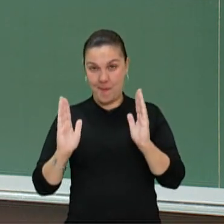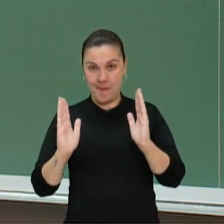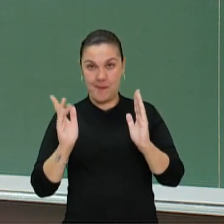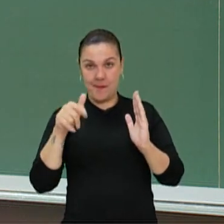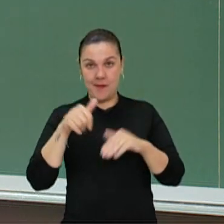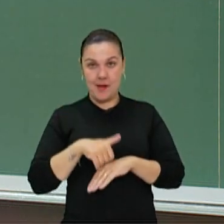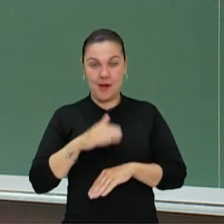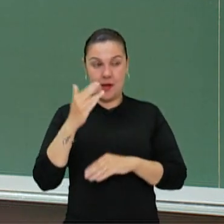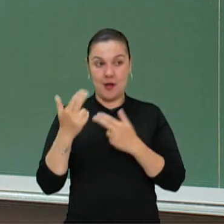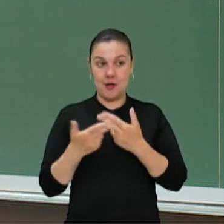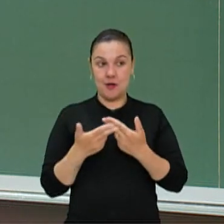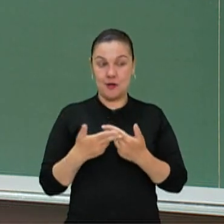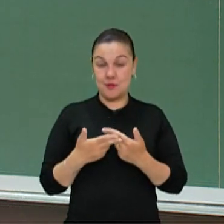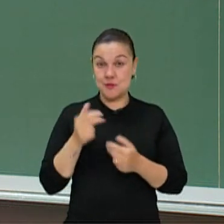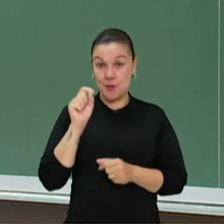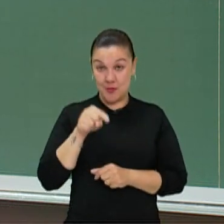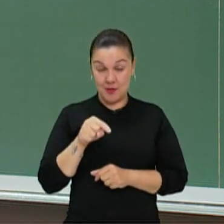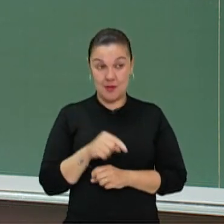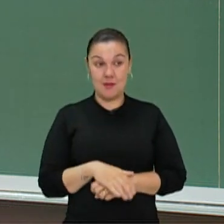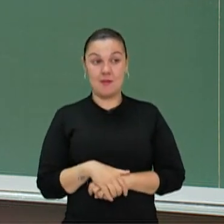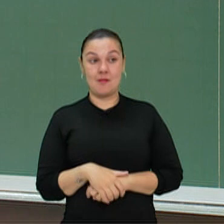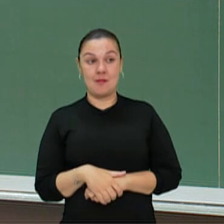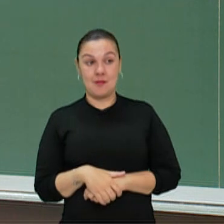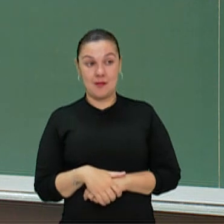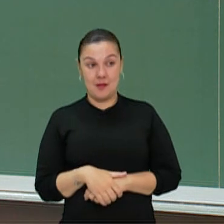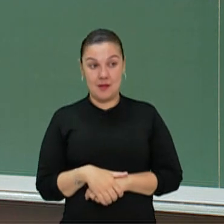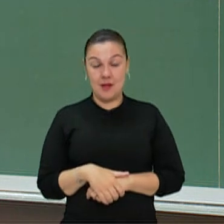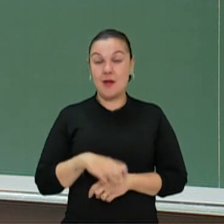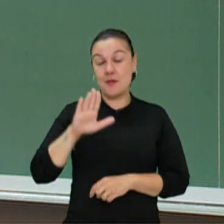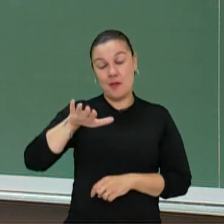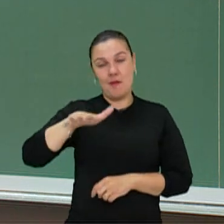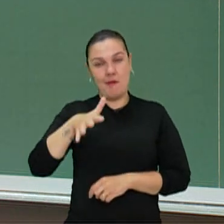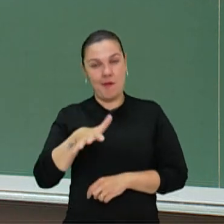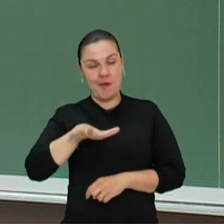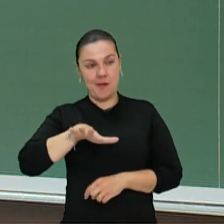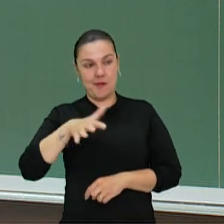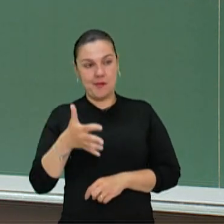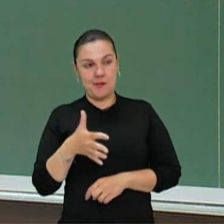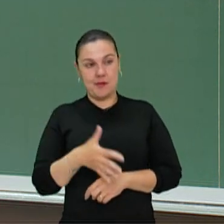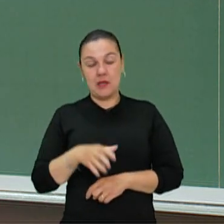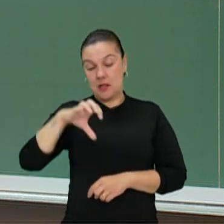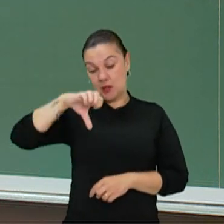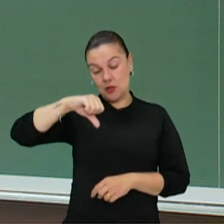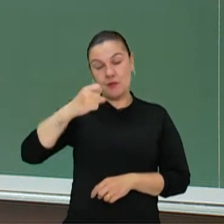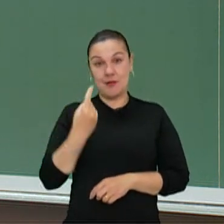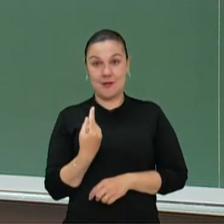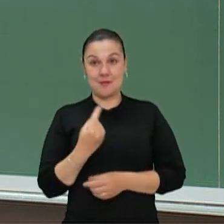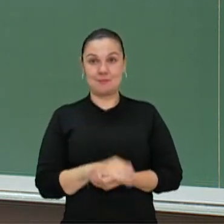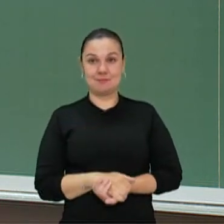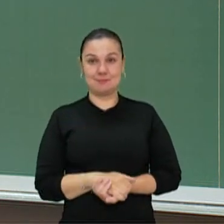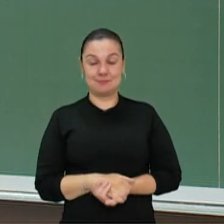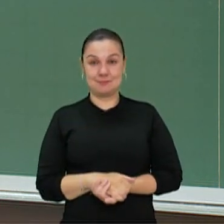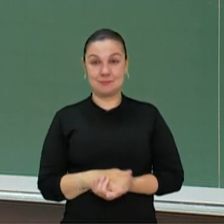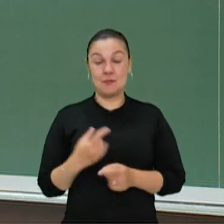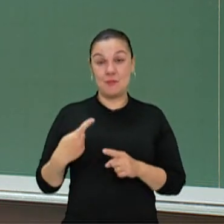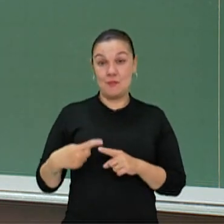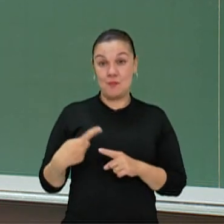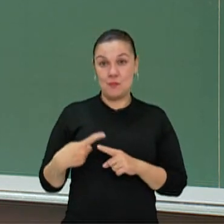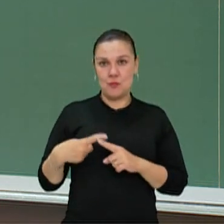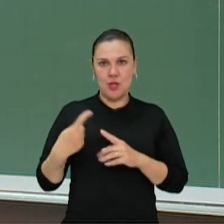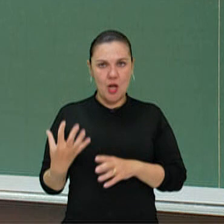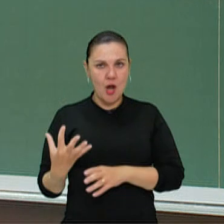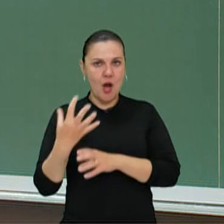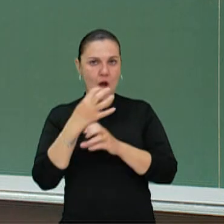vamos arredondar essa média, fazer uma aproximação para 91, porque